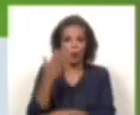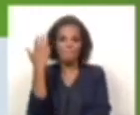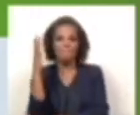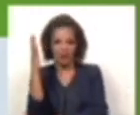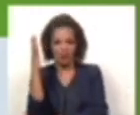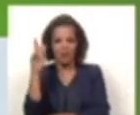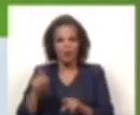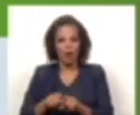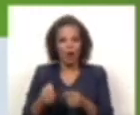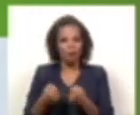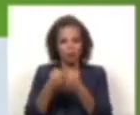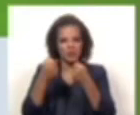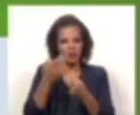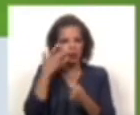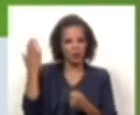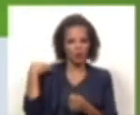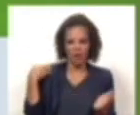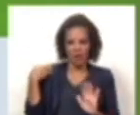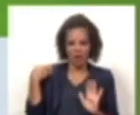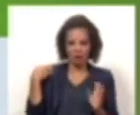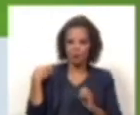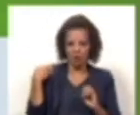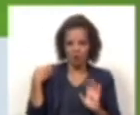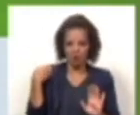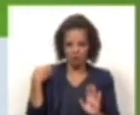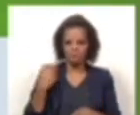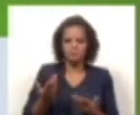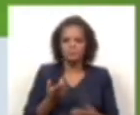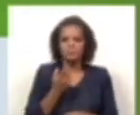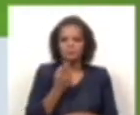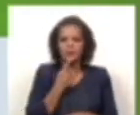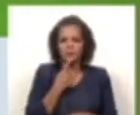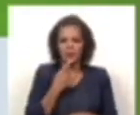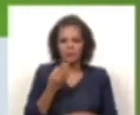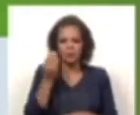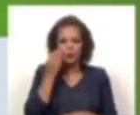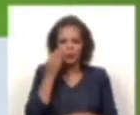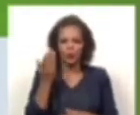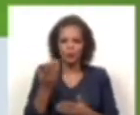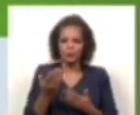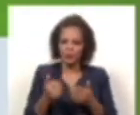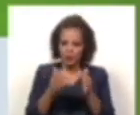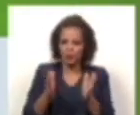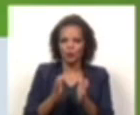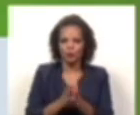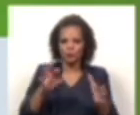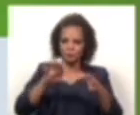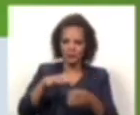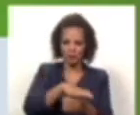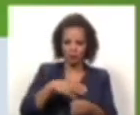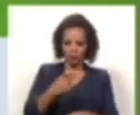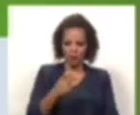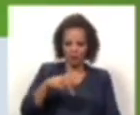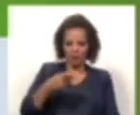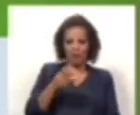em ser oposição é antónio costa perceber a moralidade tudo o que andou em torno deste caso do tanque é